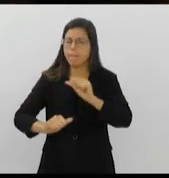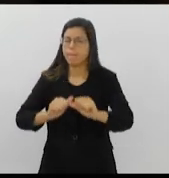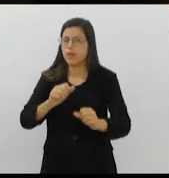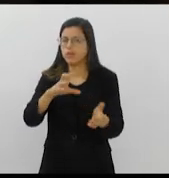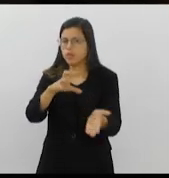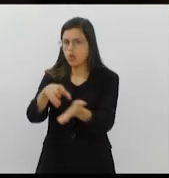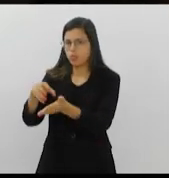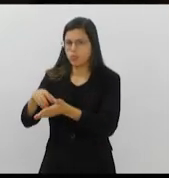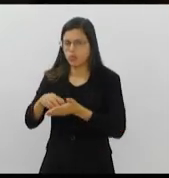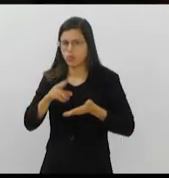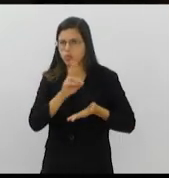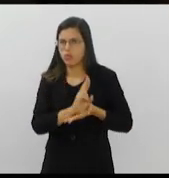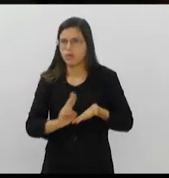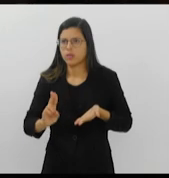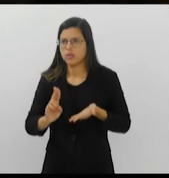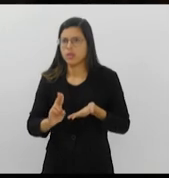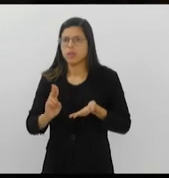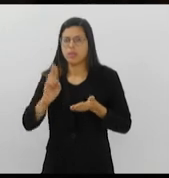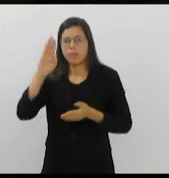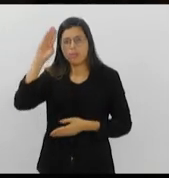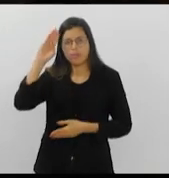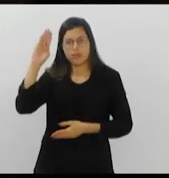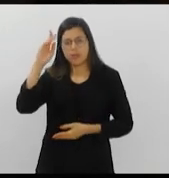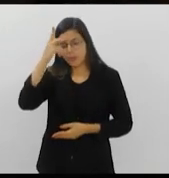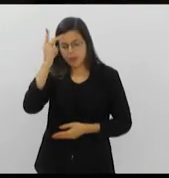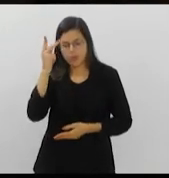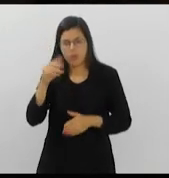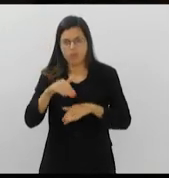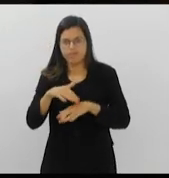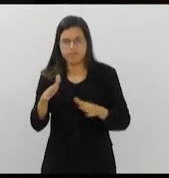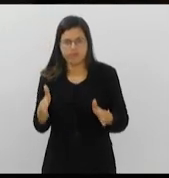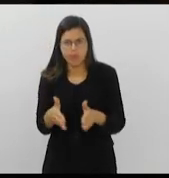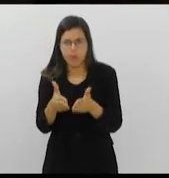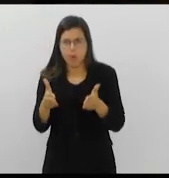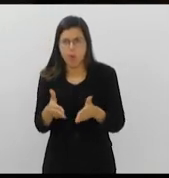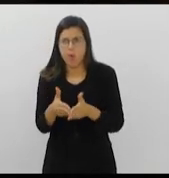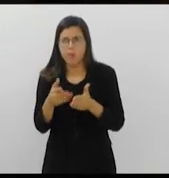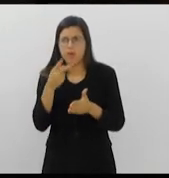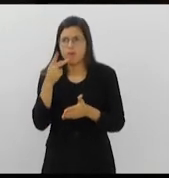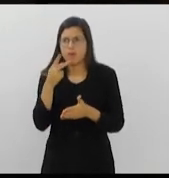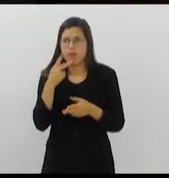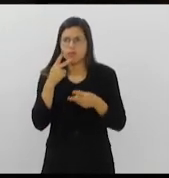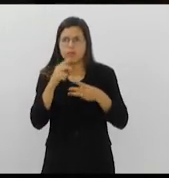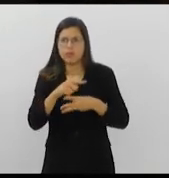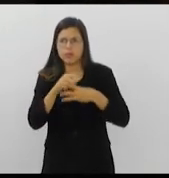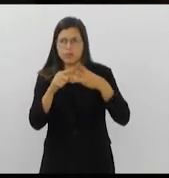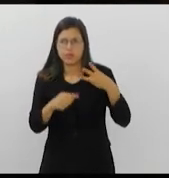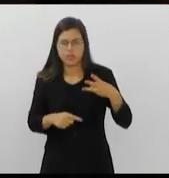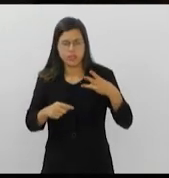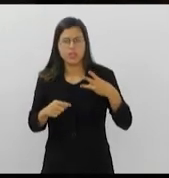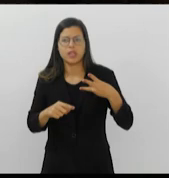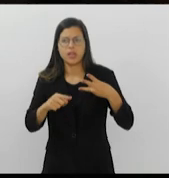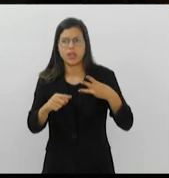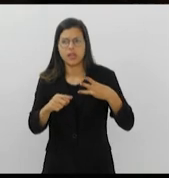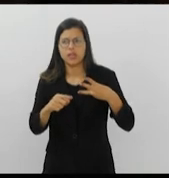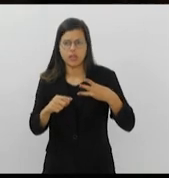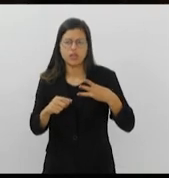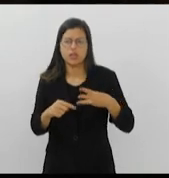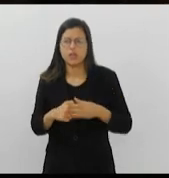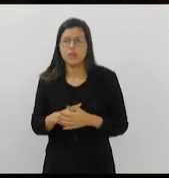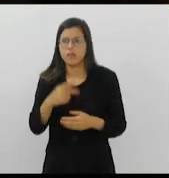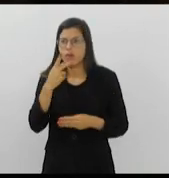universidade, especialmente os mais vulnerabilizados, então falo aqui sim dos três segmentos constituídos, mas